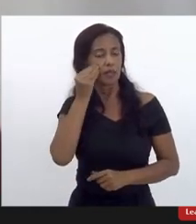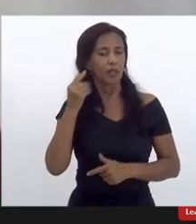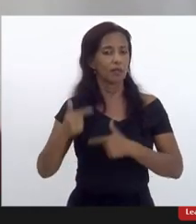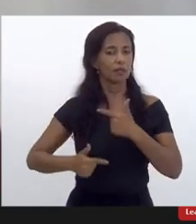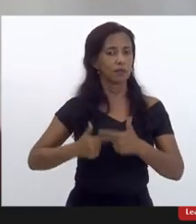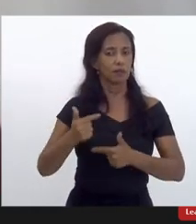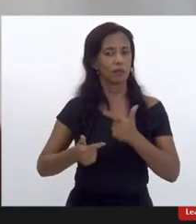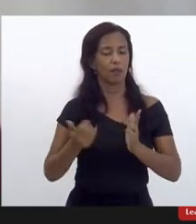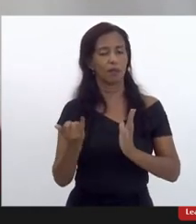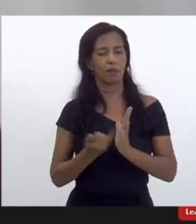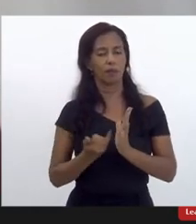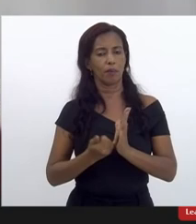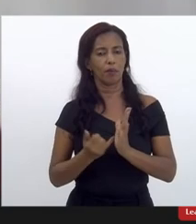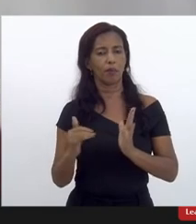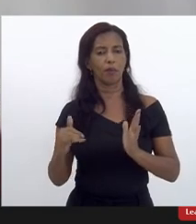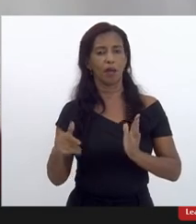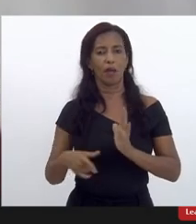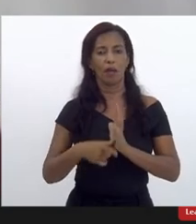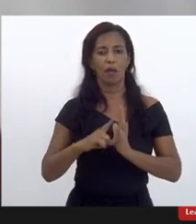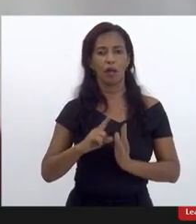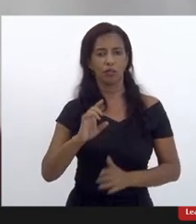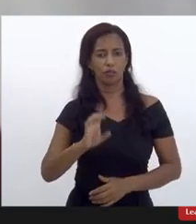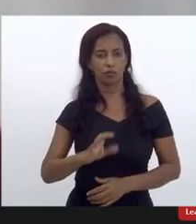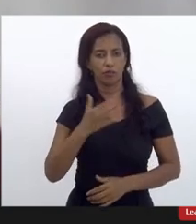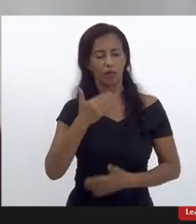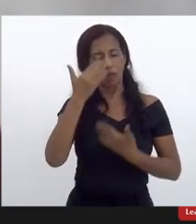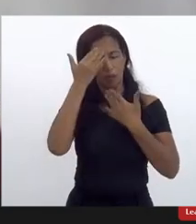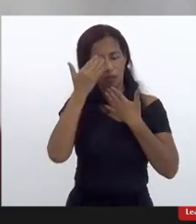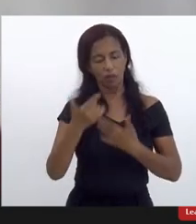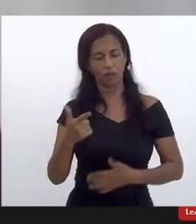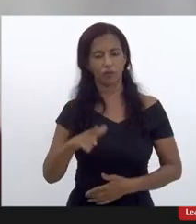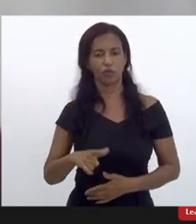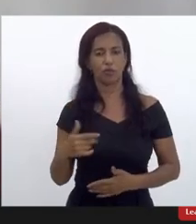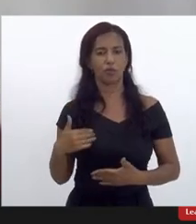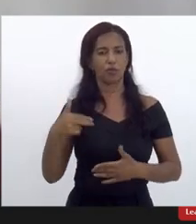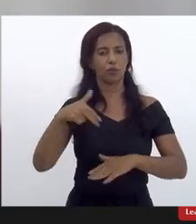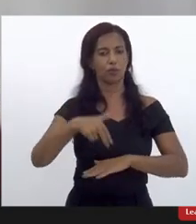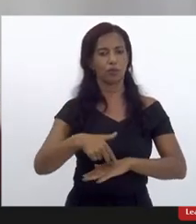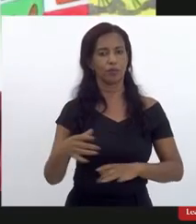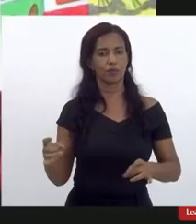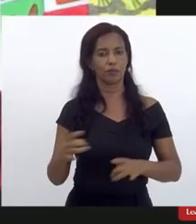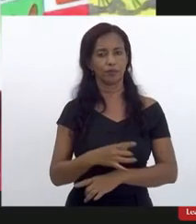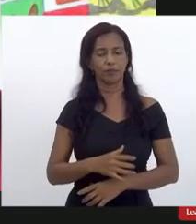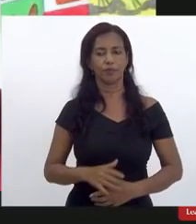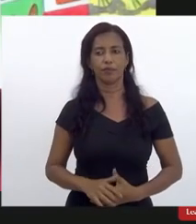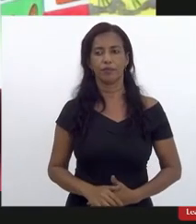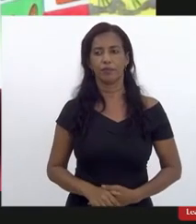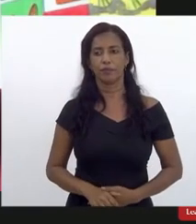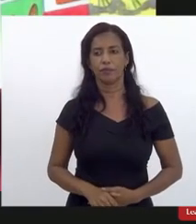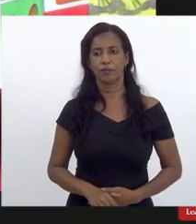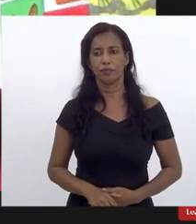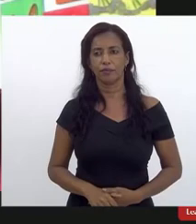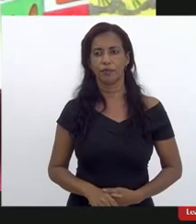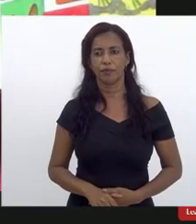para publicar esse edital antes do final do ano. Mais uma vez, agradeço e me coloco sempre à disposição.